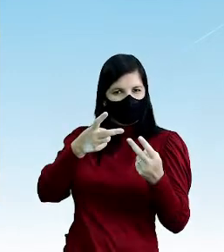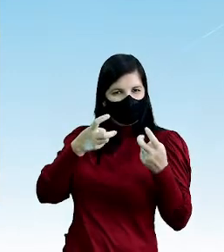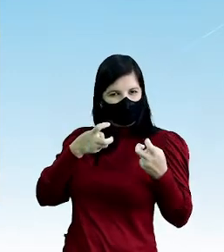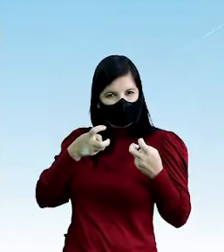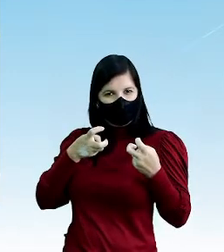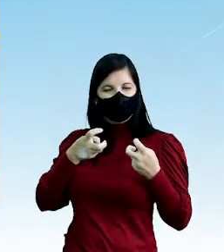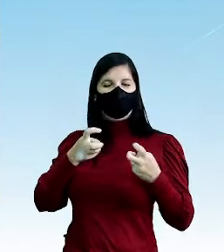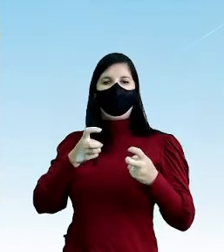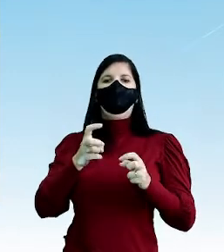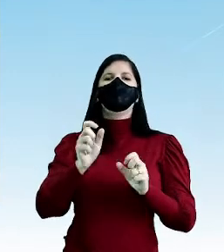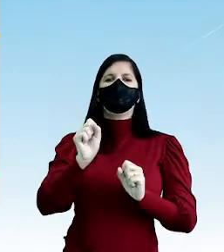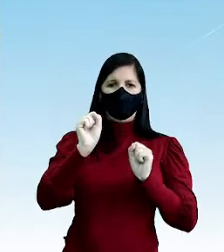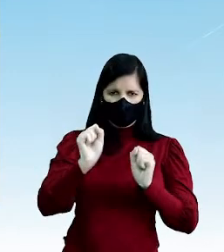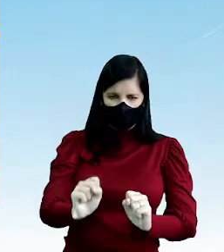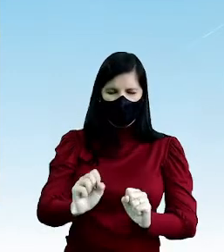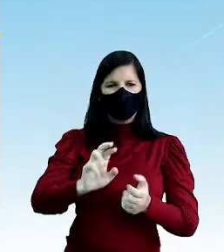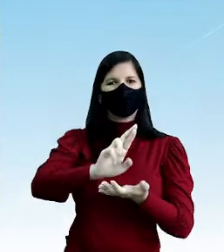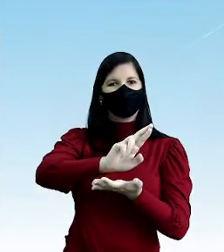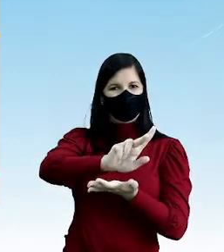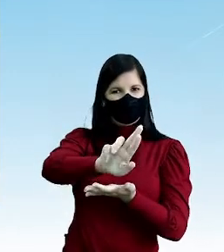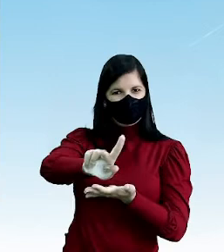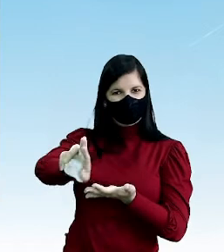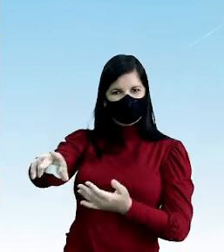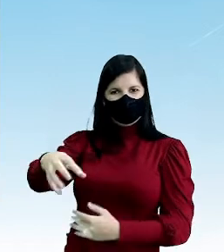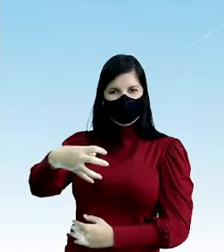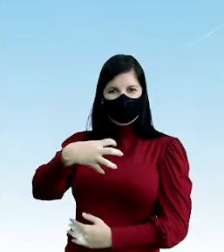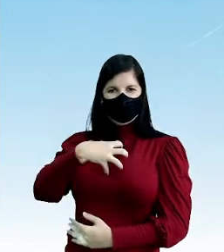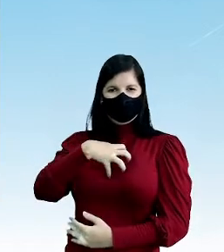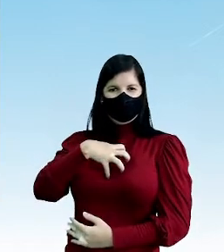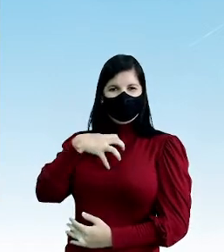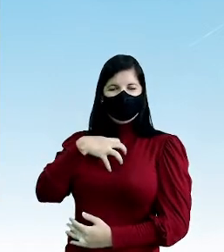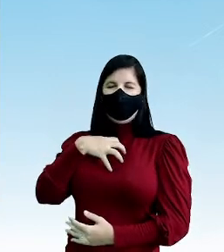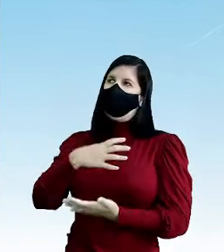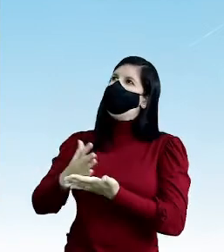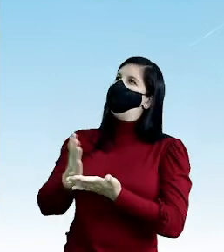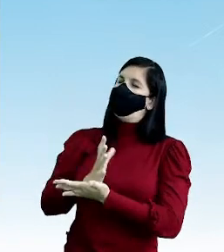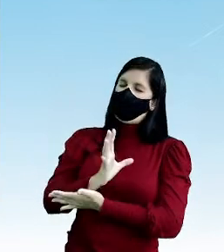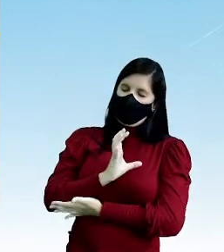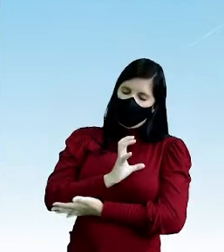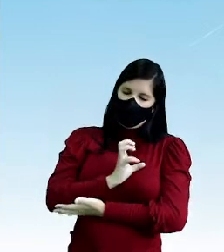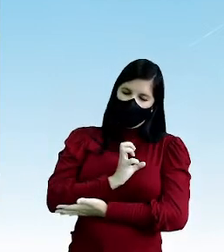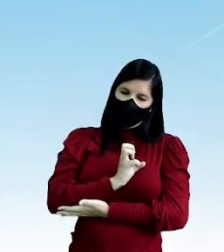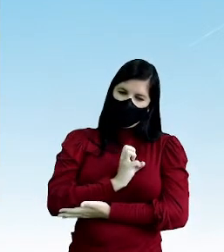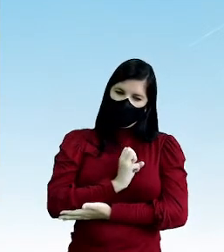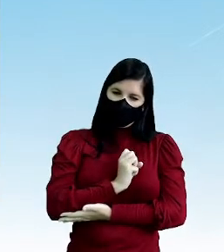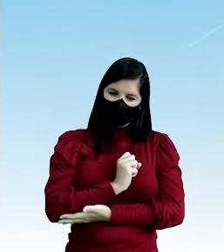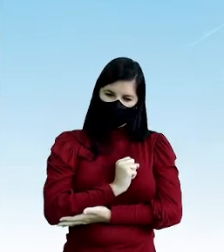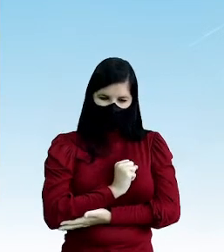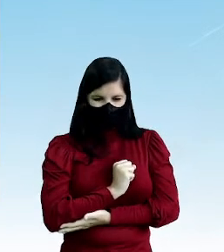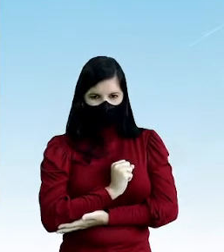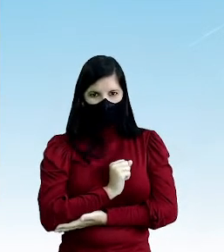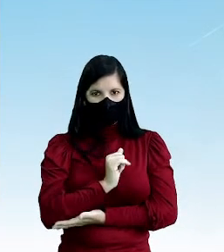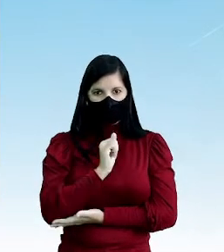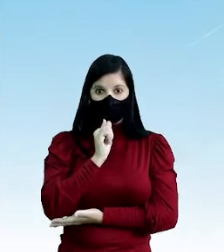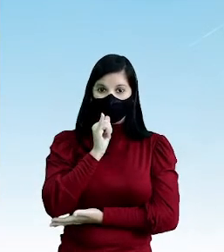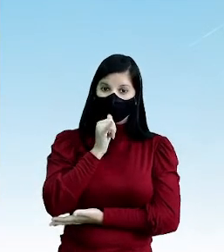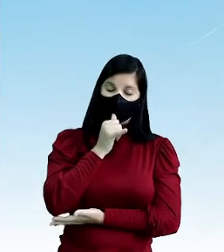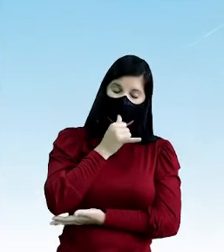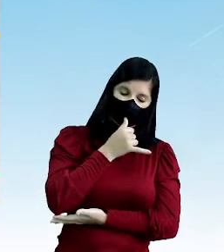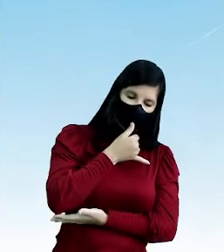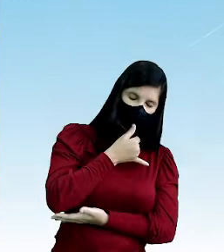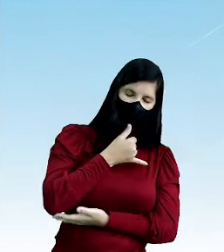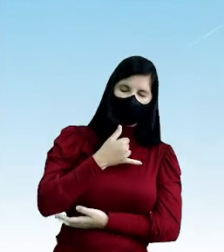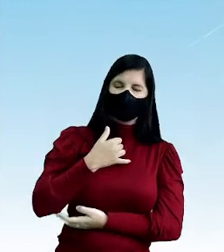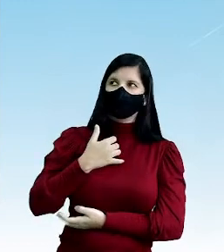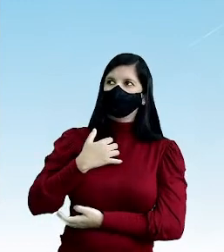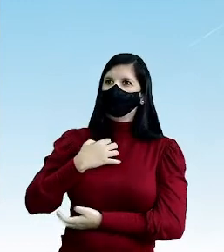você vai ver que pode ter vários sentimentos ali, Alguém pode passar amor na dança, pode passar tristeza, Pode passar